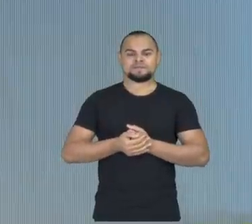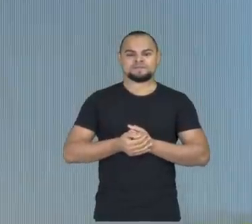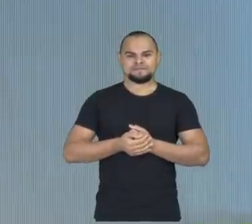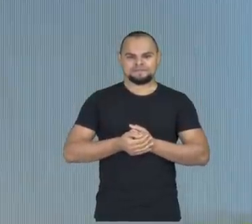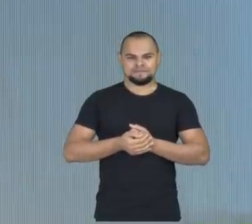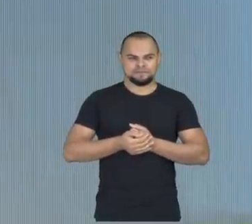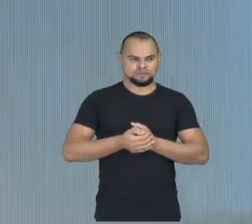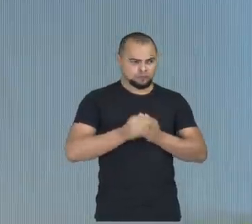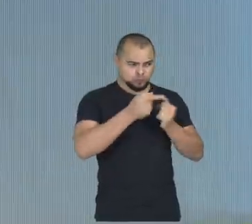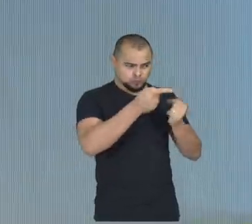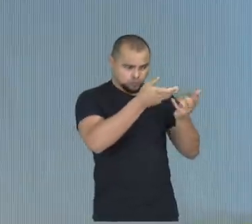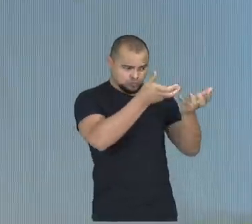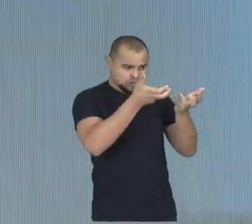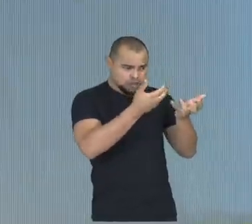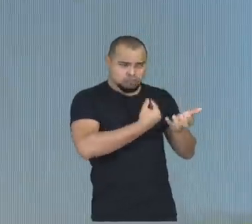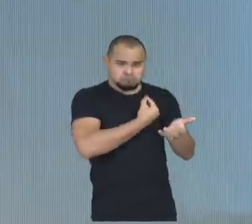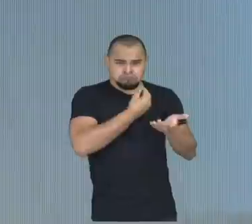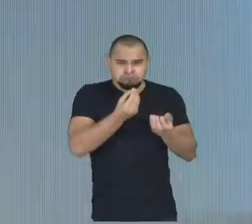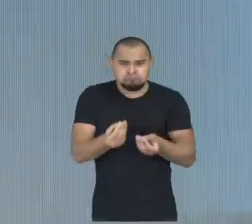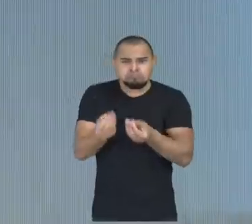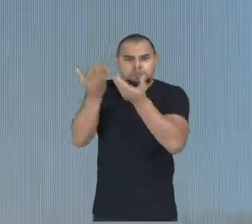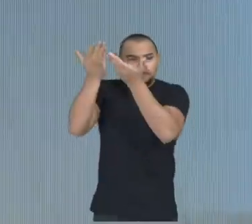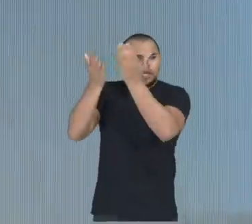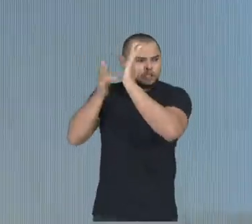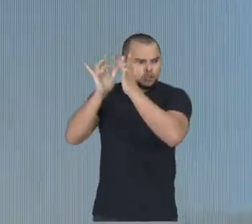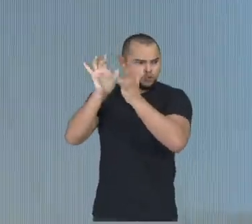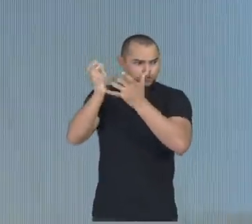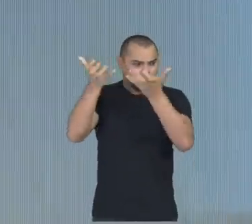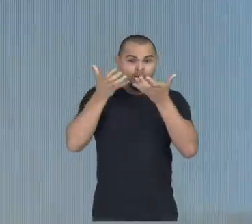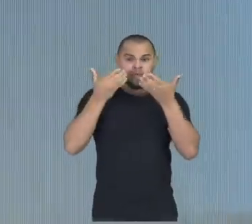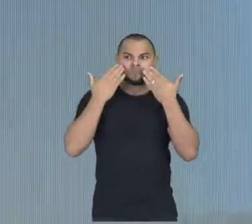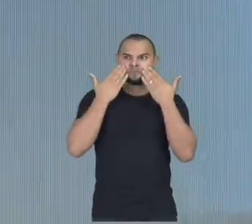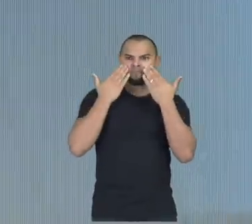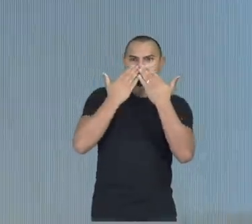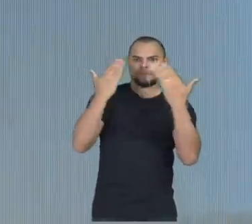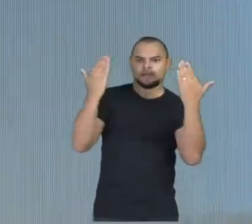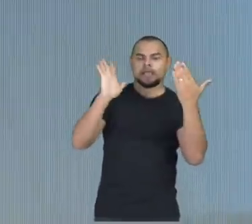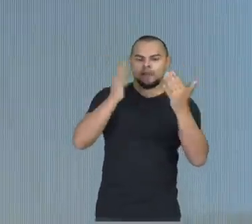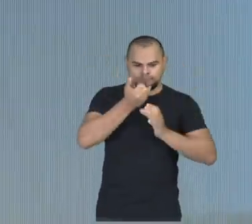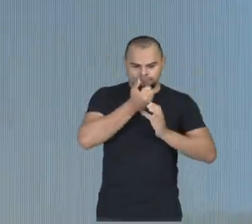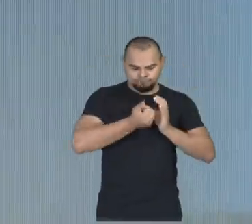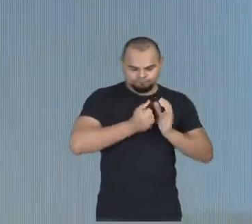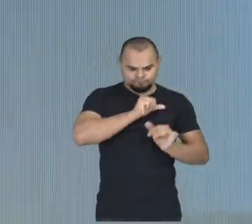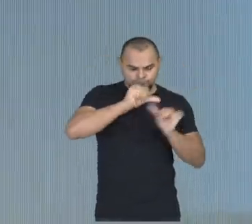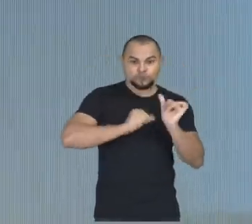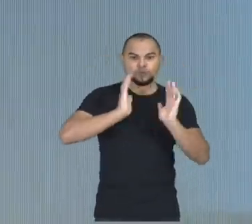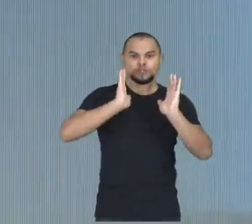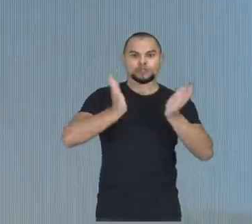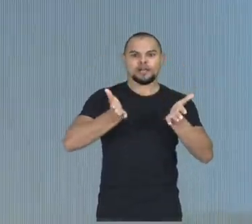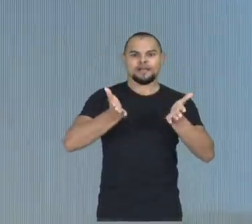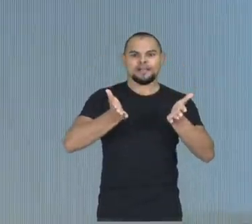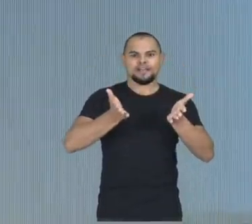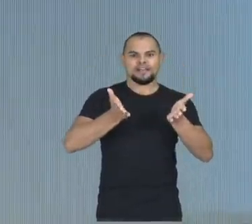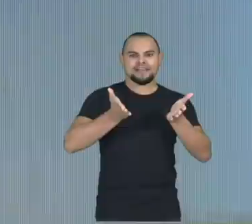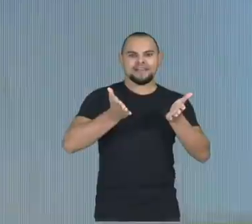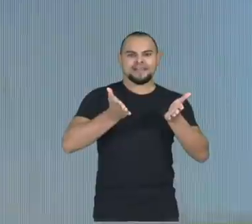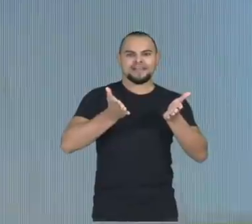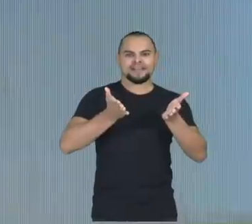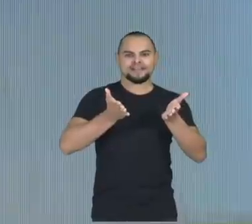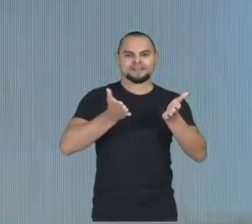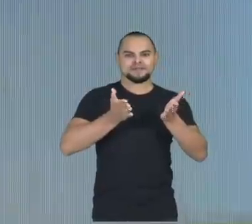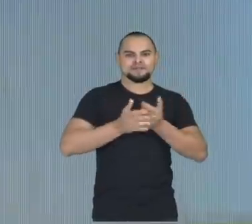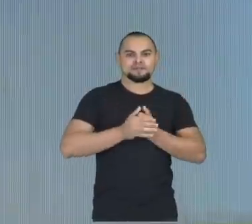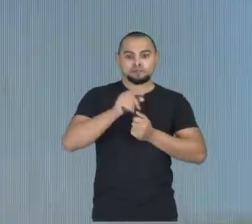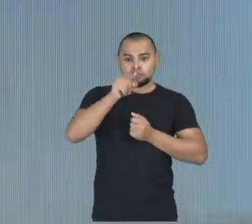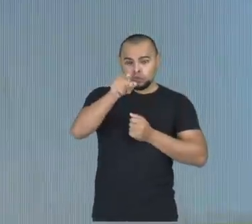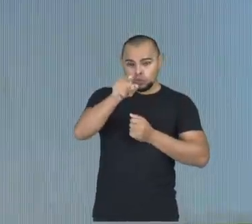Vocês querem entregar a vida a Jesus, fazer a profissão pública, porque a profissão interna já havia acontecido. Eu quero dizer uma coisa: você não é